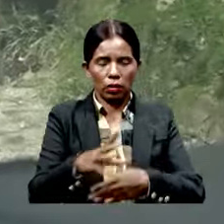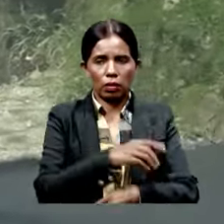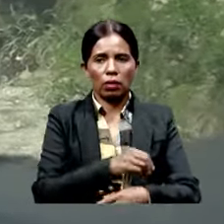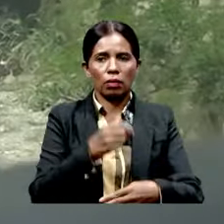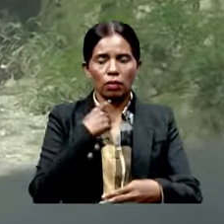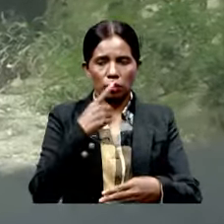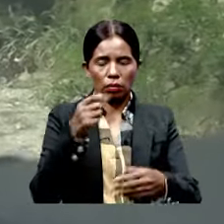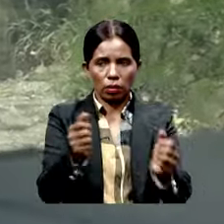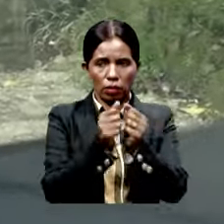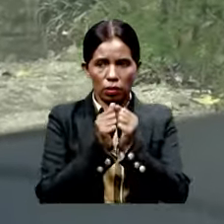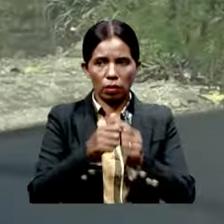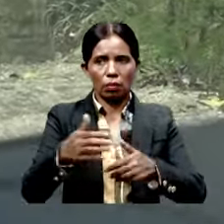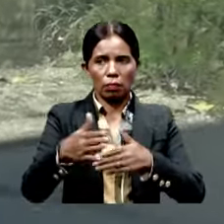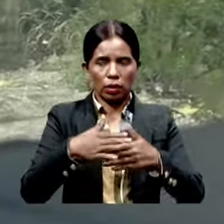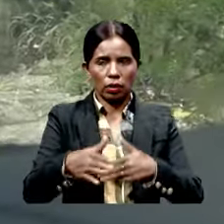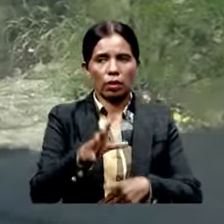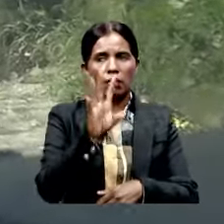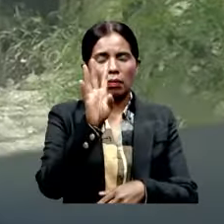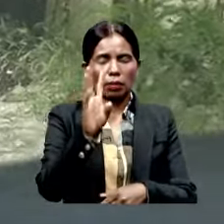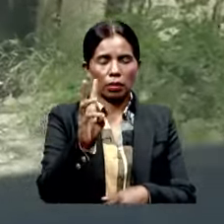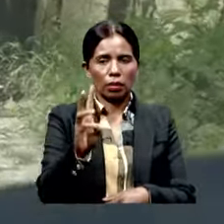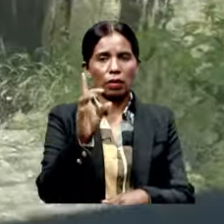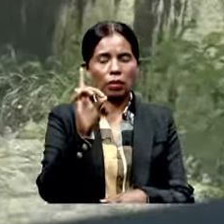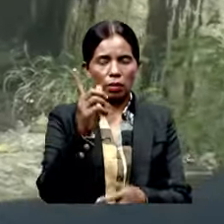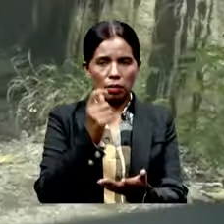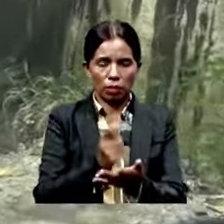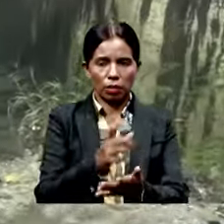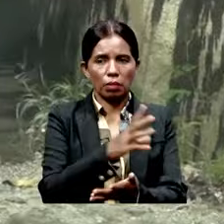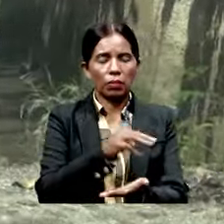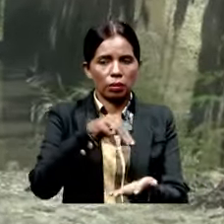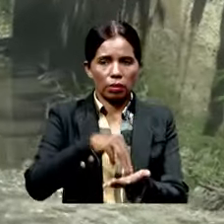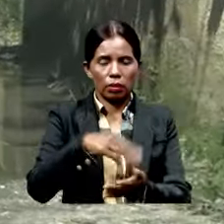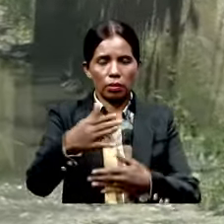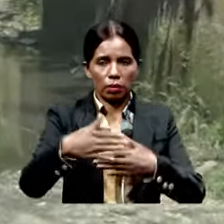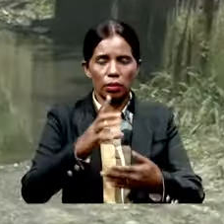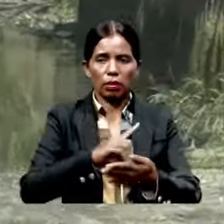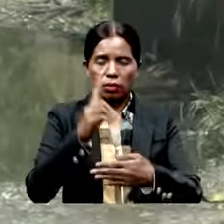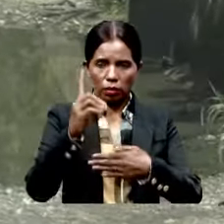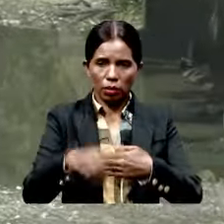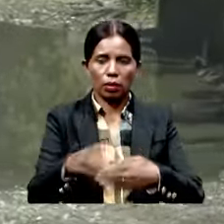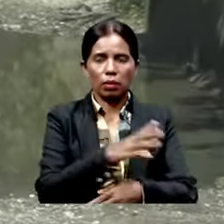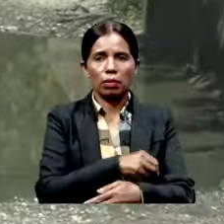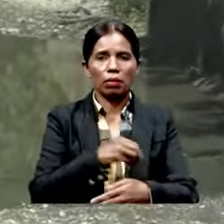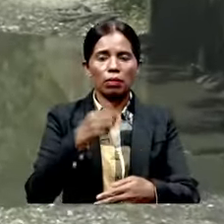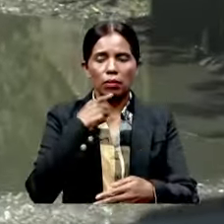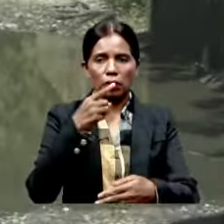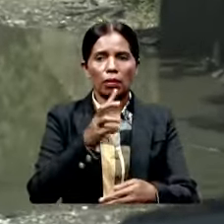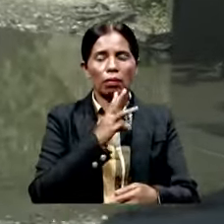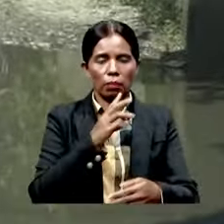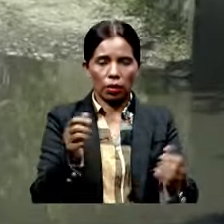habitacional hamutuk besik tokon walu tokon tolu nulu resim ba desenvolvimento coletivo no abastecimento ba be